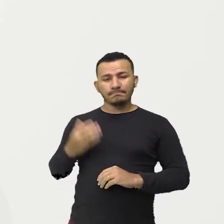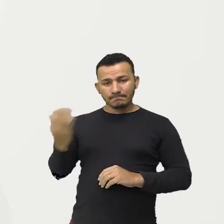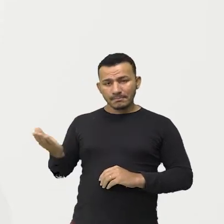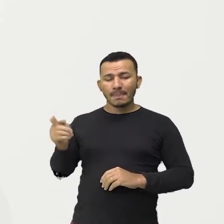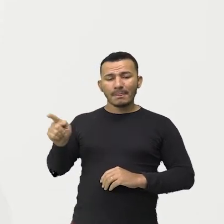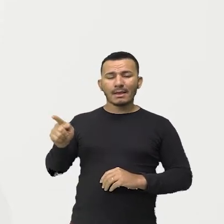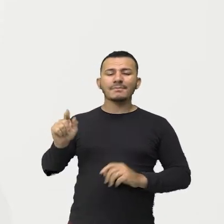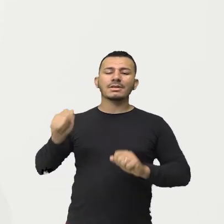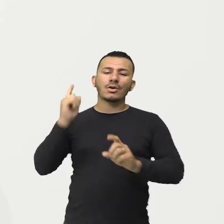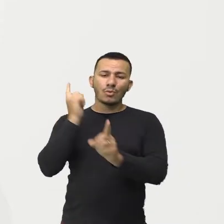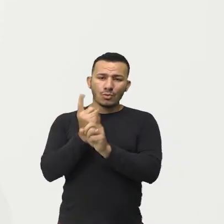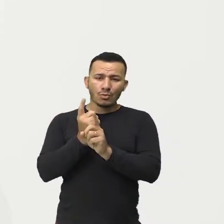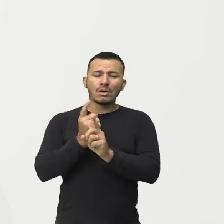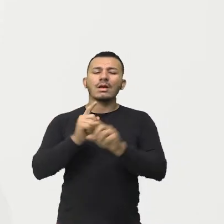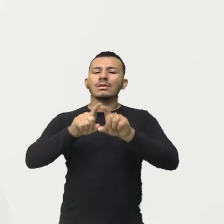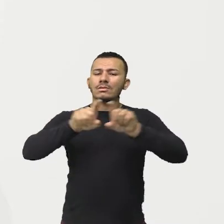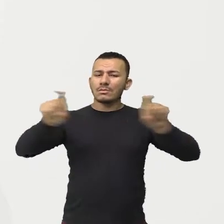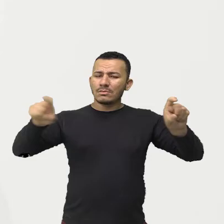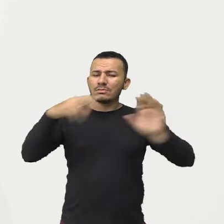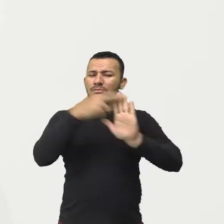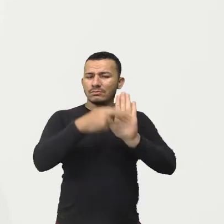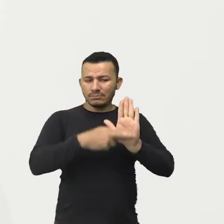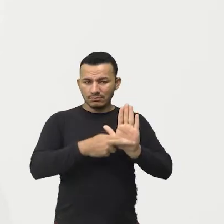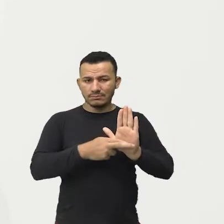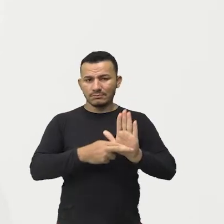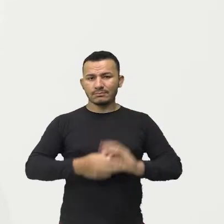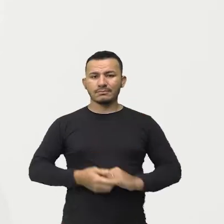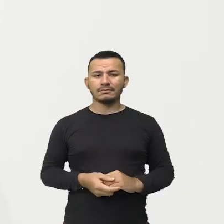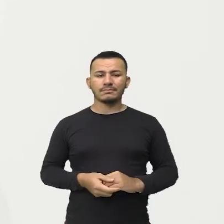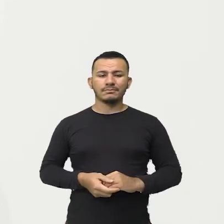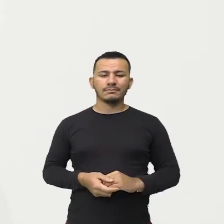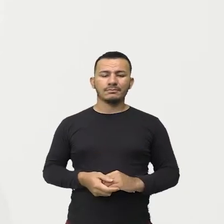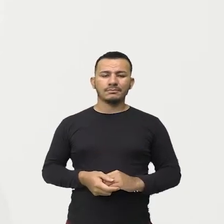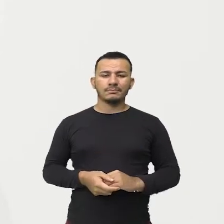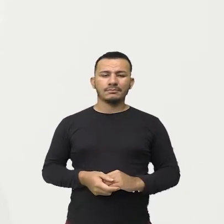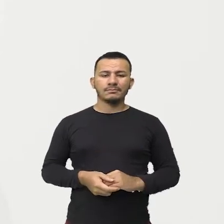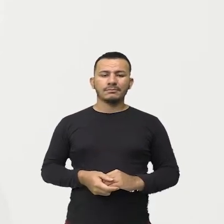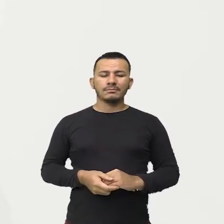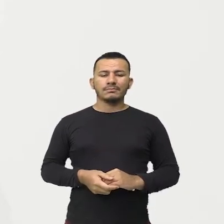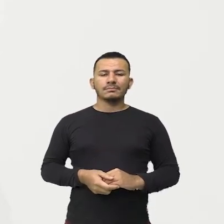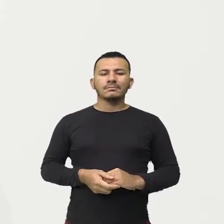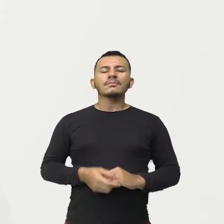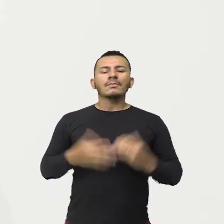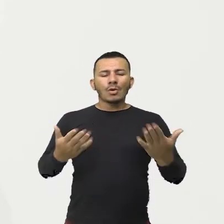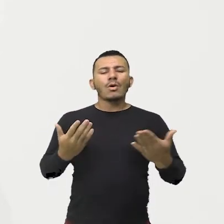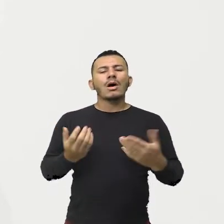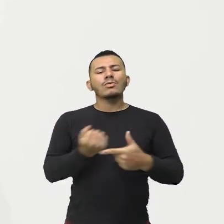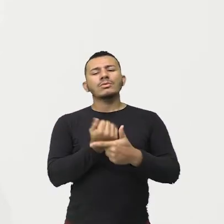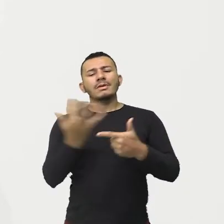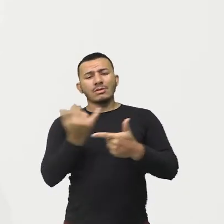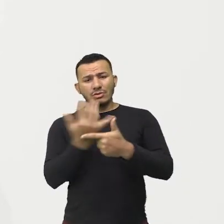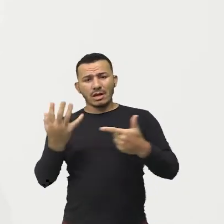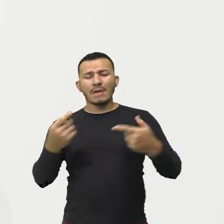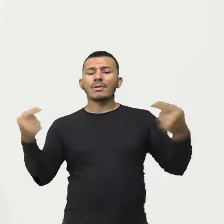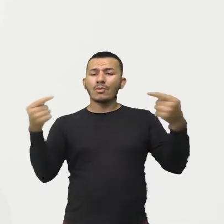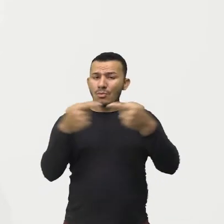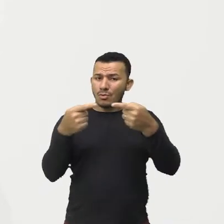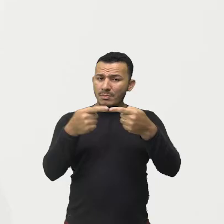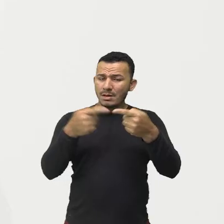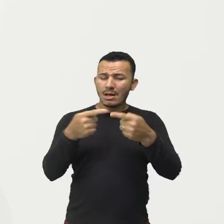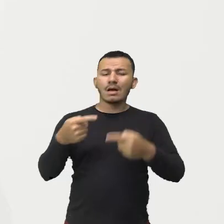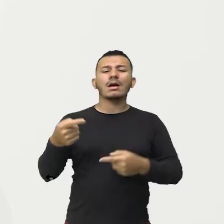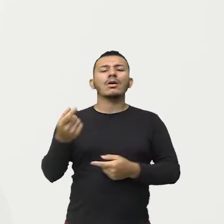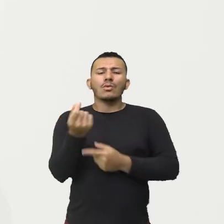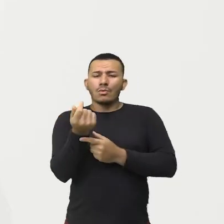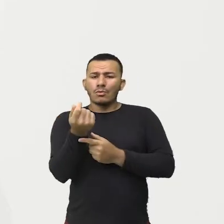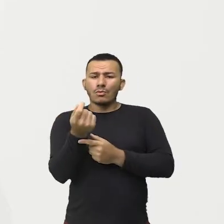precisa determinar uma expressão algébrica. Vejam só. Qual é a expressão algébrica que representa o